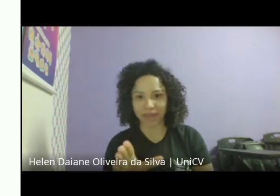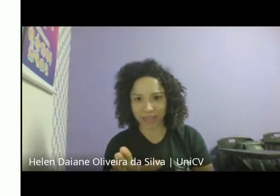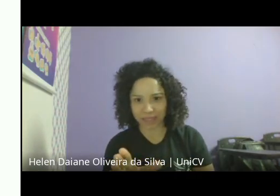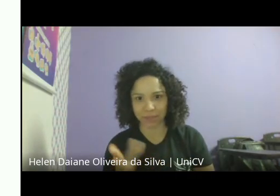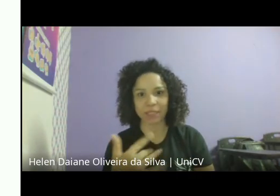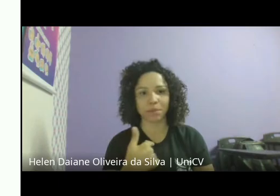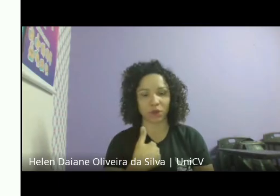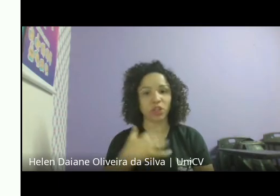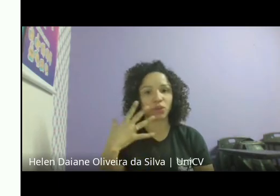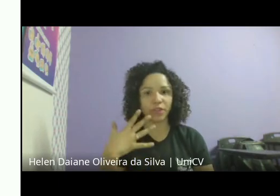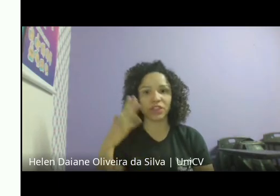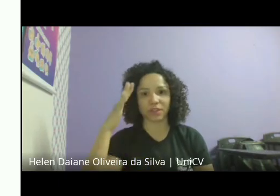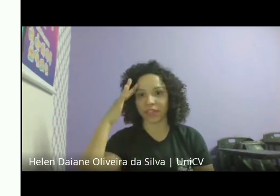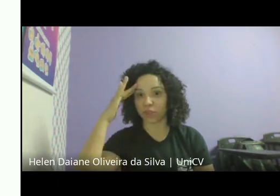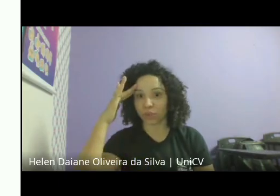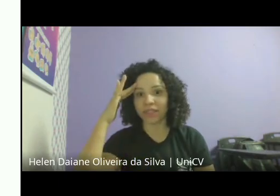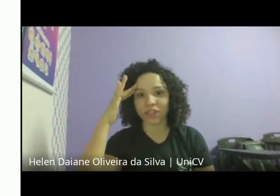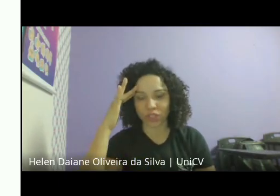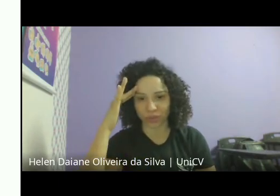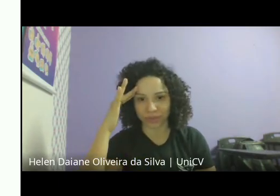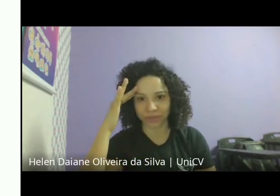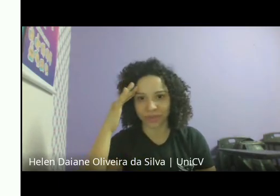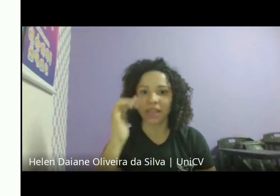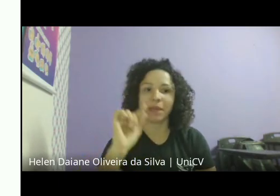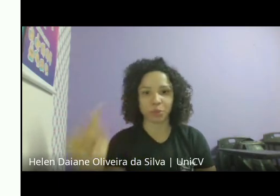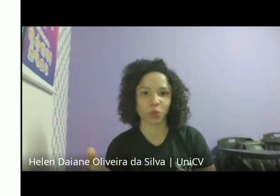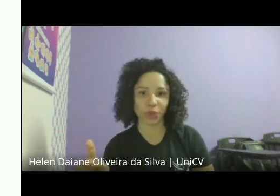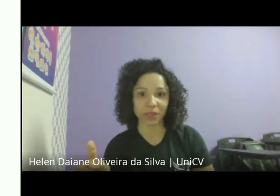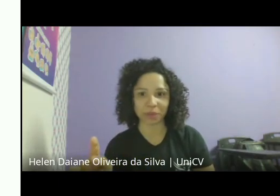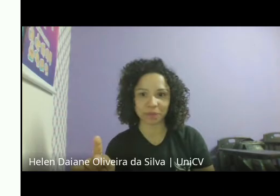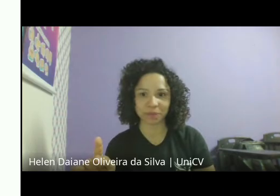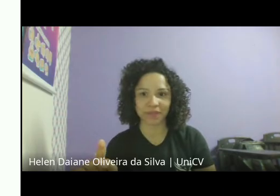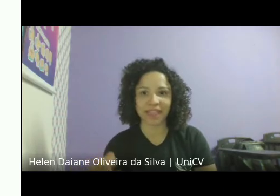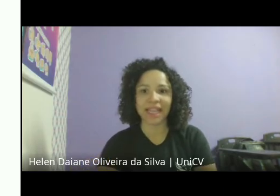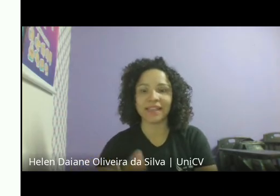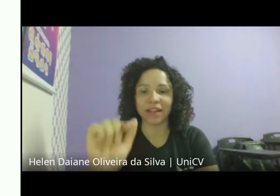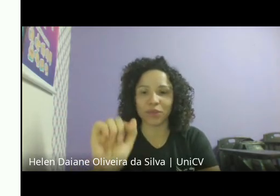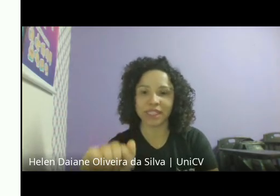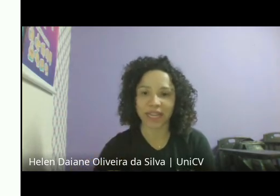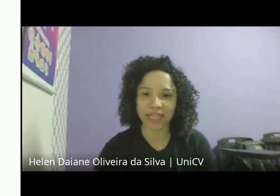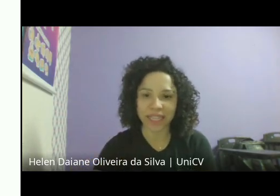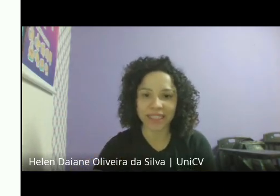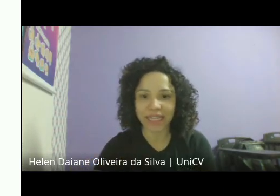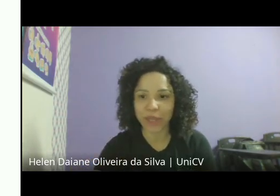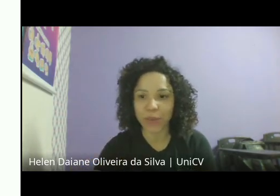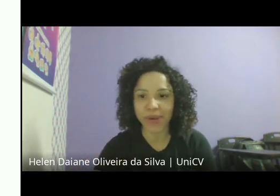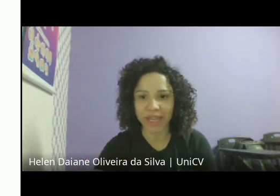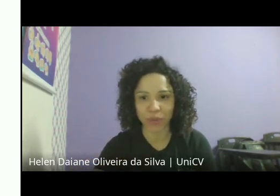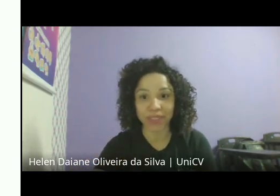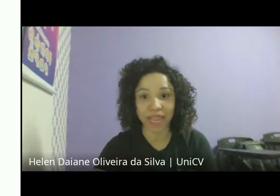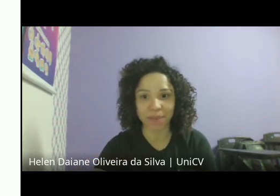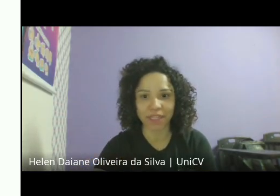não apareça, mas para nós ouvintes fica subentendido, mas para o surdo não. Então você acrescenta aí